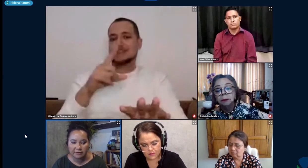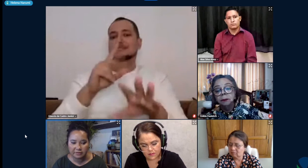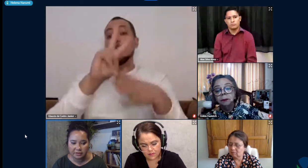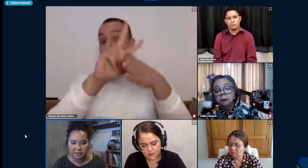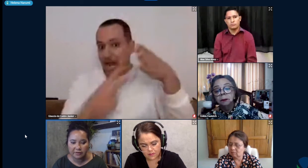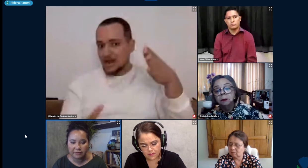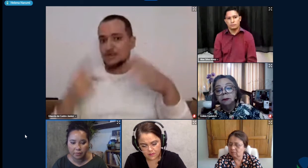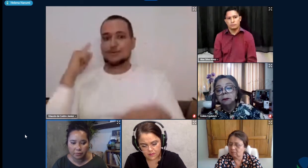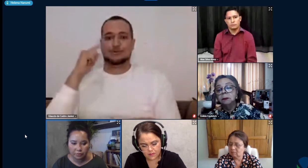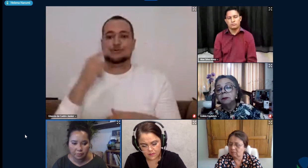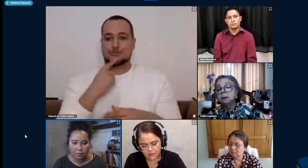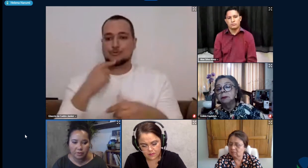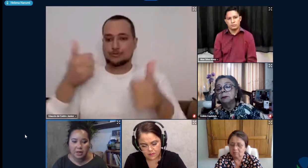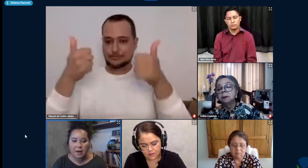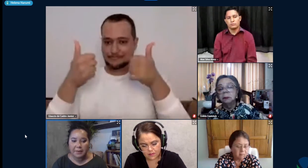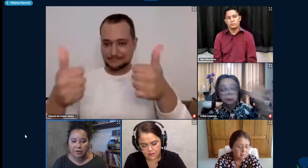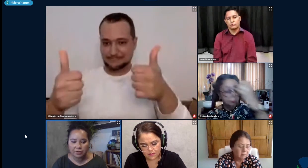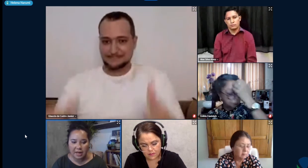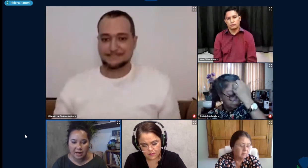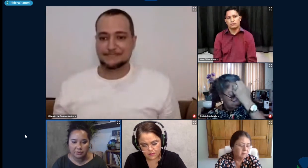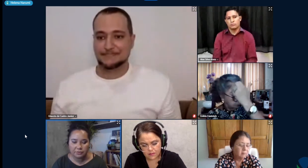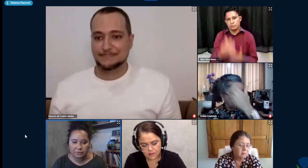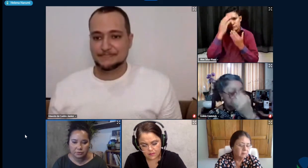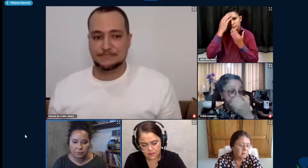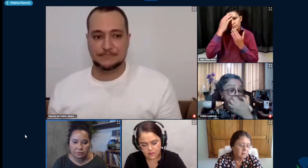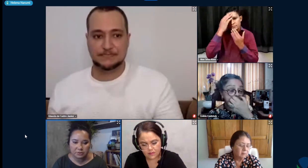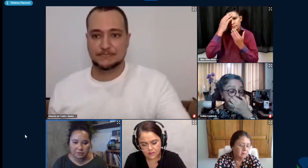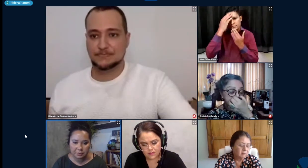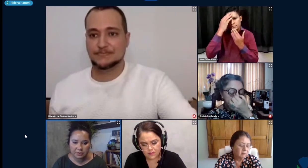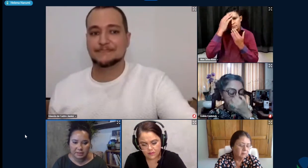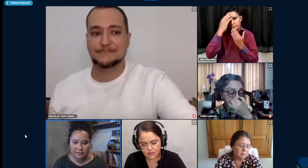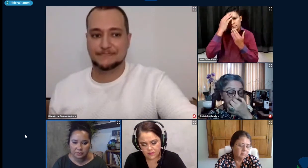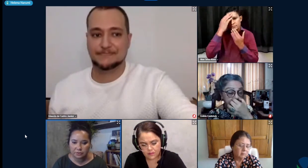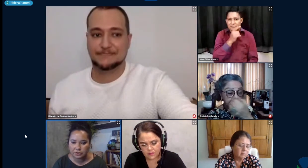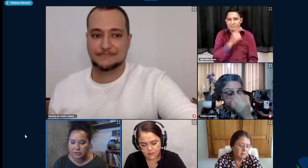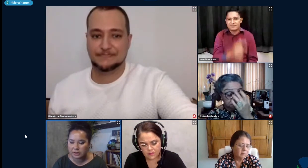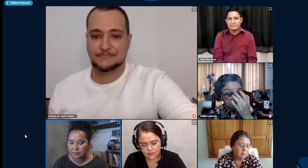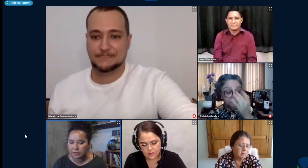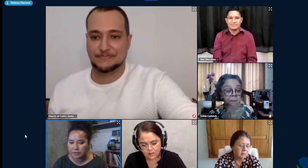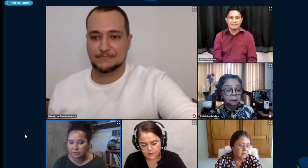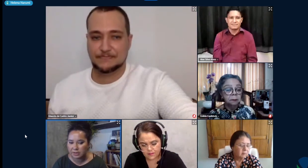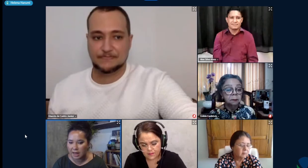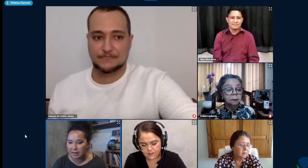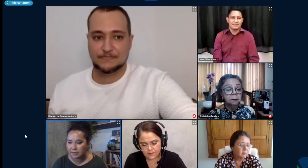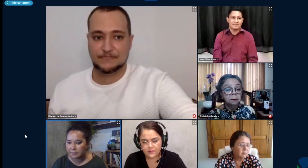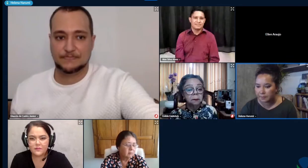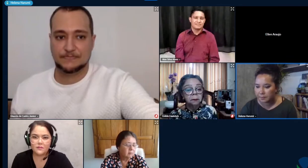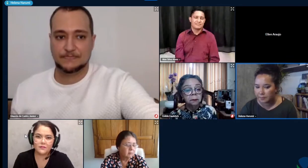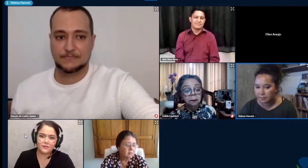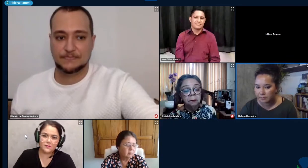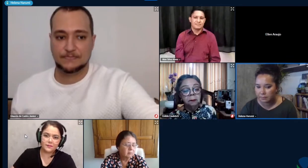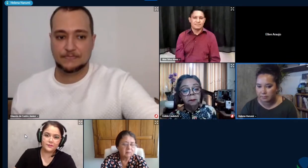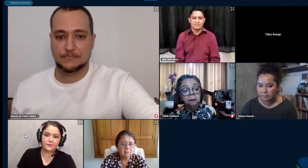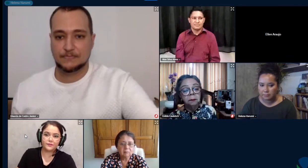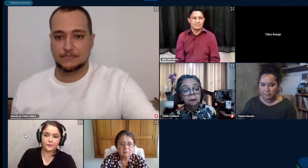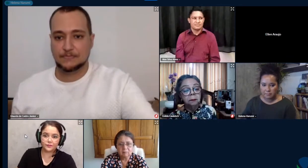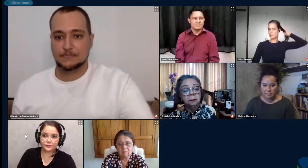muito relevante, ela ficou muito boa para ajudar os surdos nesse processo de linguístico na área.